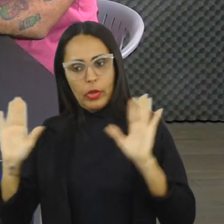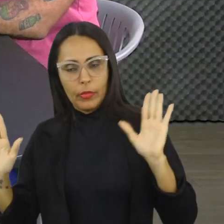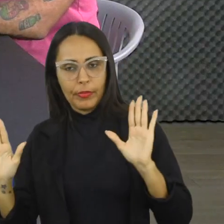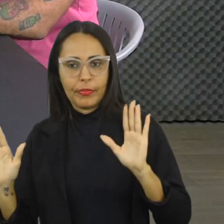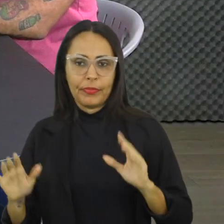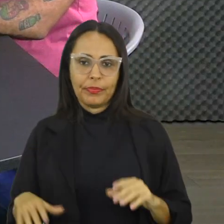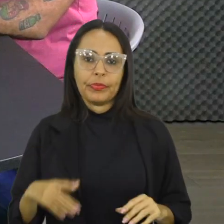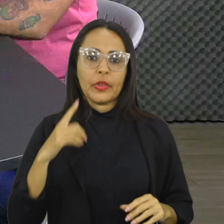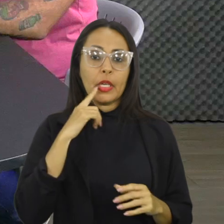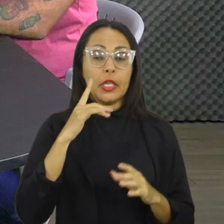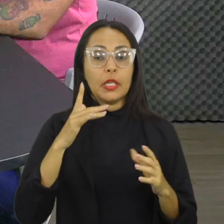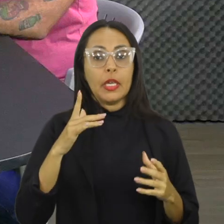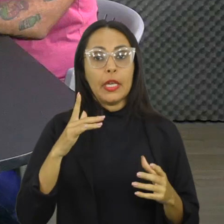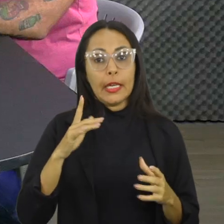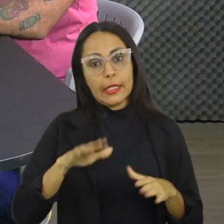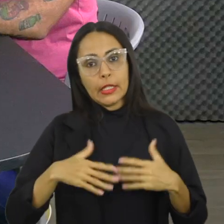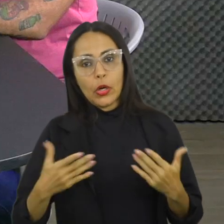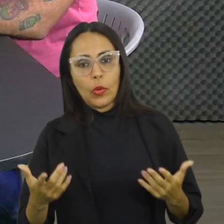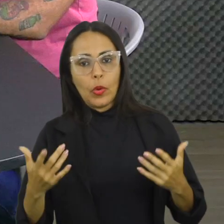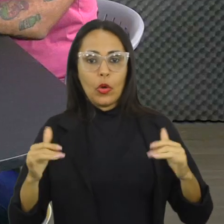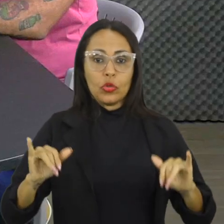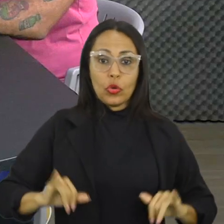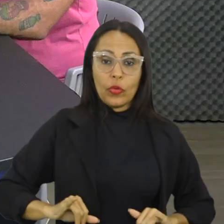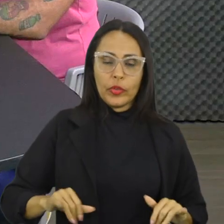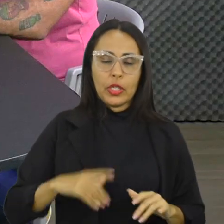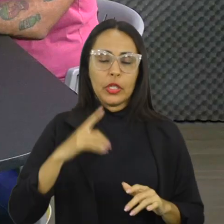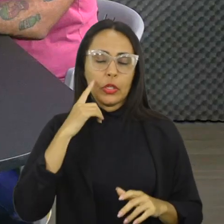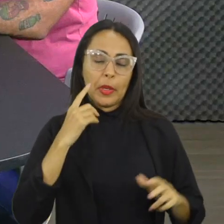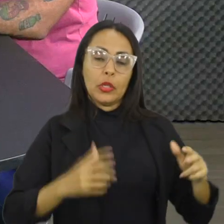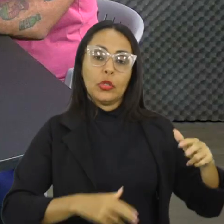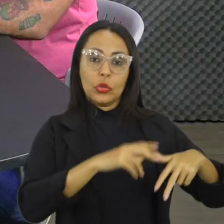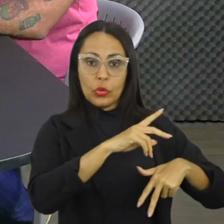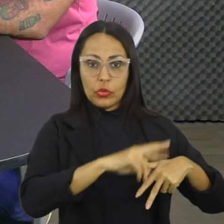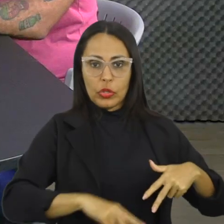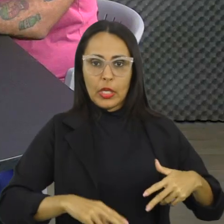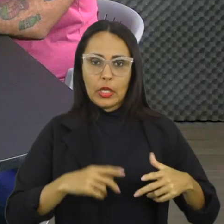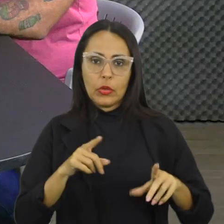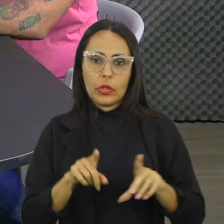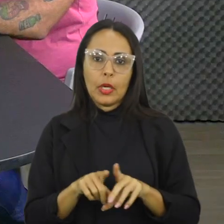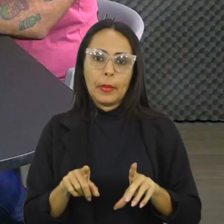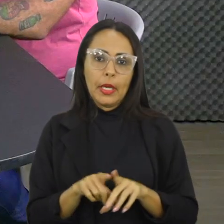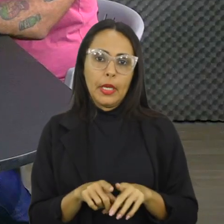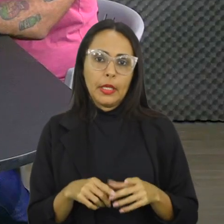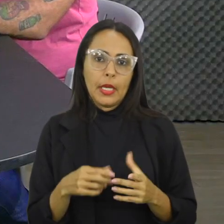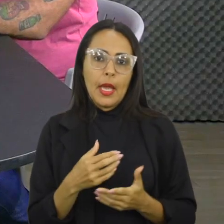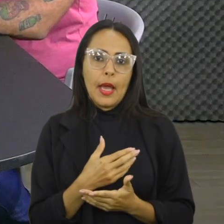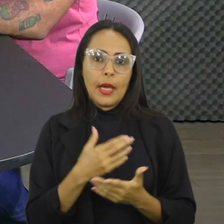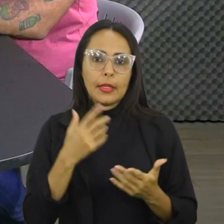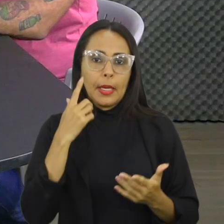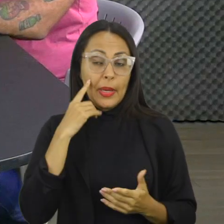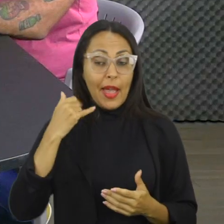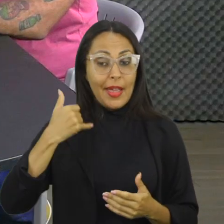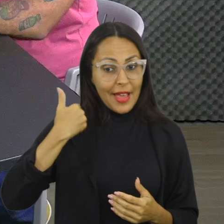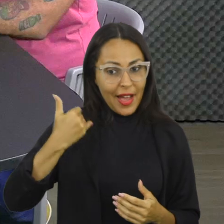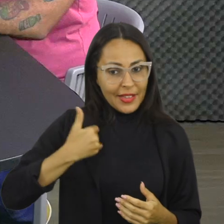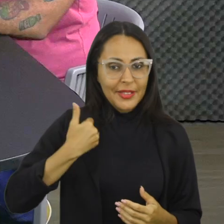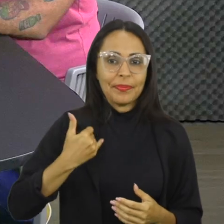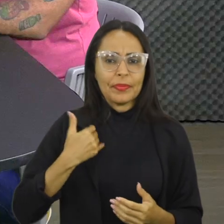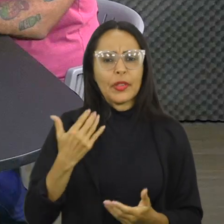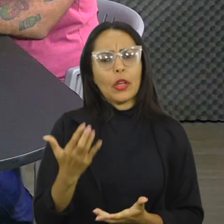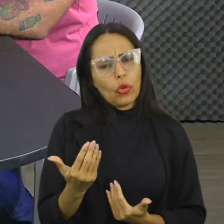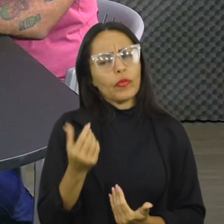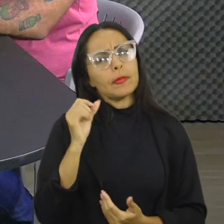eu sofri muito da questão, não só de gênero, mas primeiro, etária. Primeiro, a questão da idade. Eu era